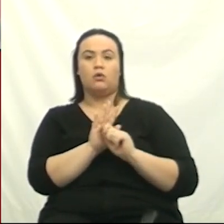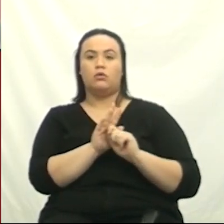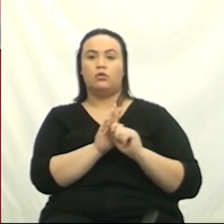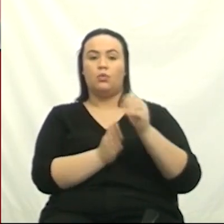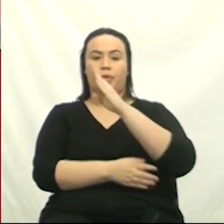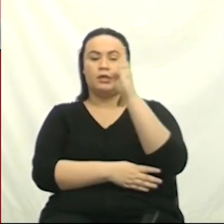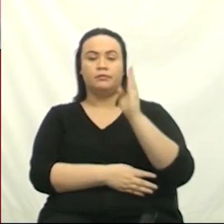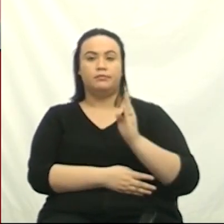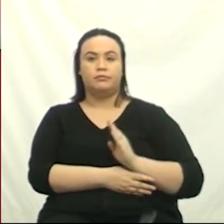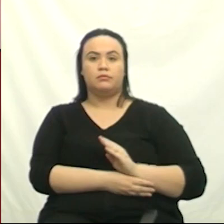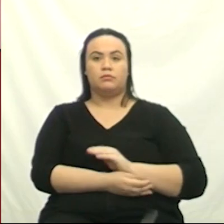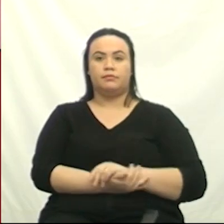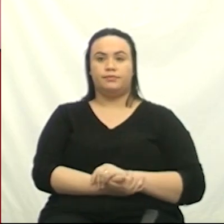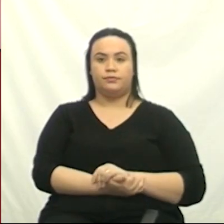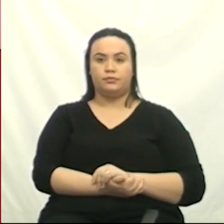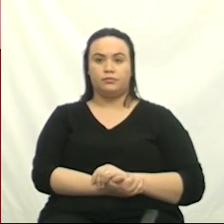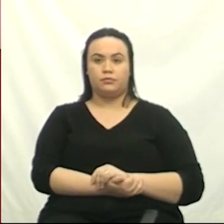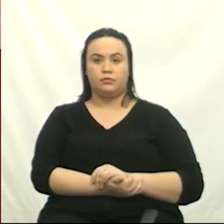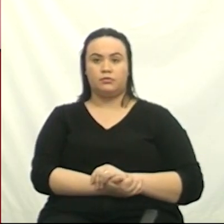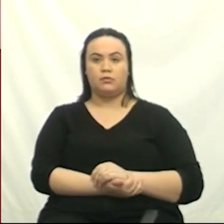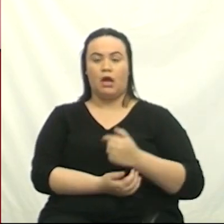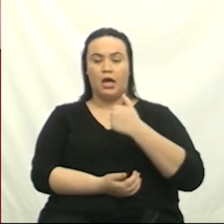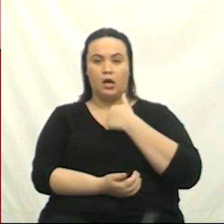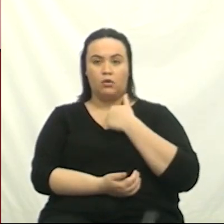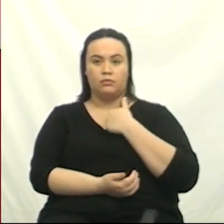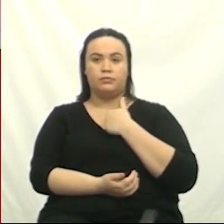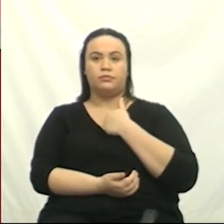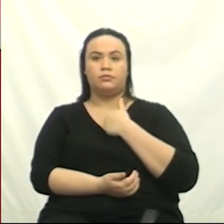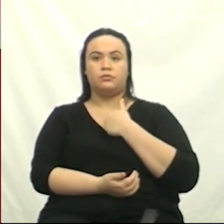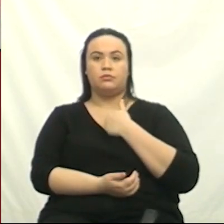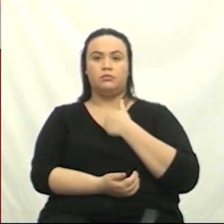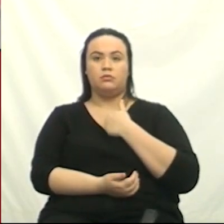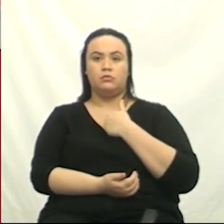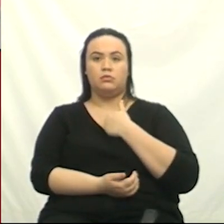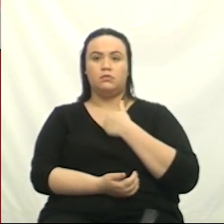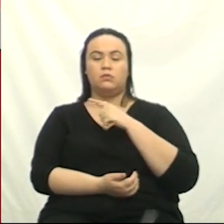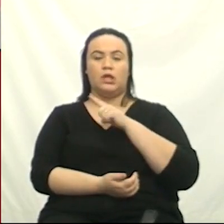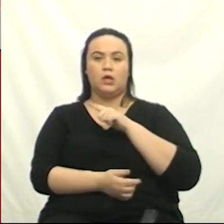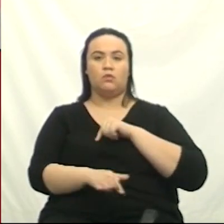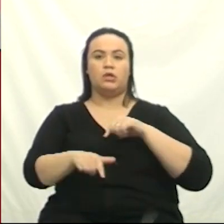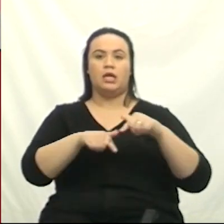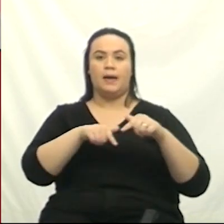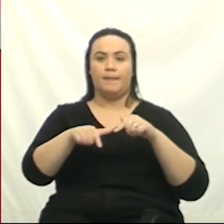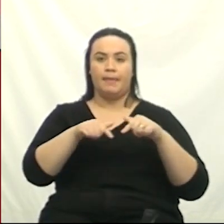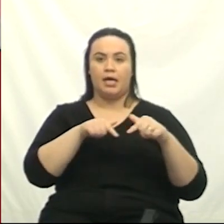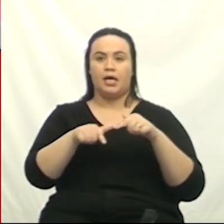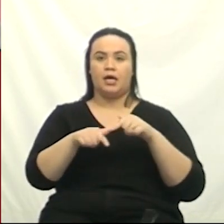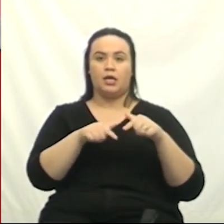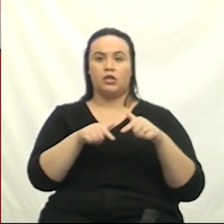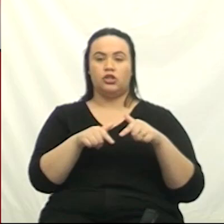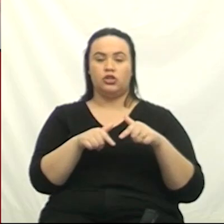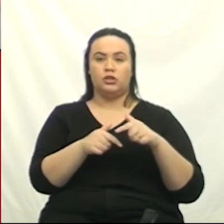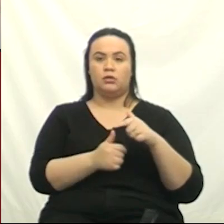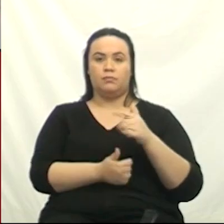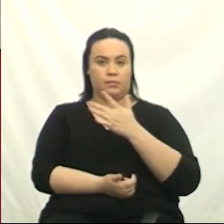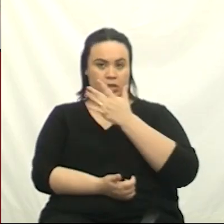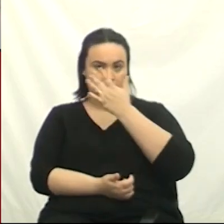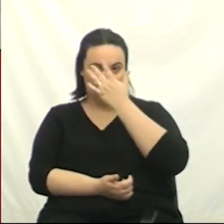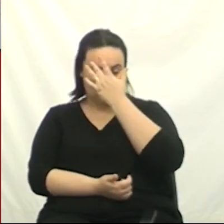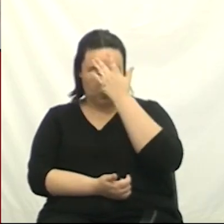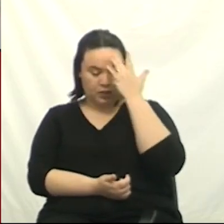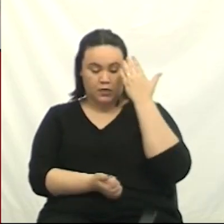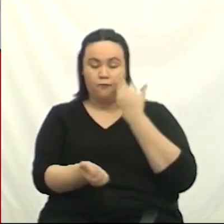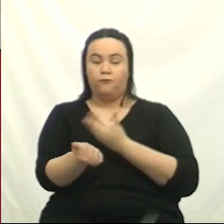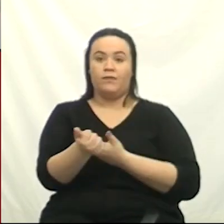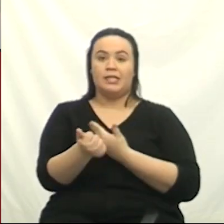eu sou um dos fundadores ali que mantém um trabalho de recuperação dos dependentes